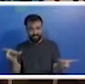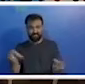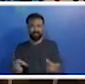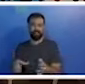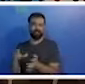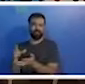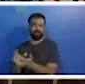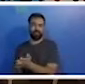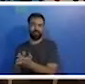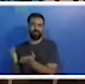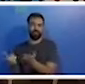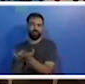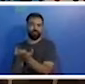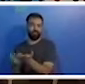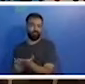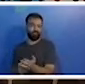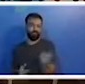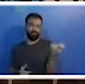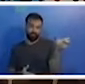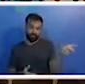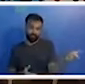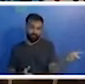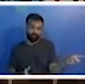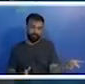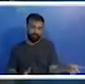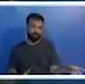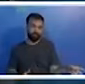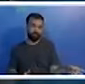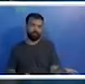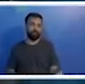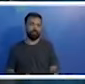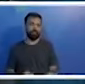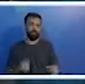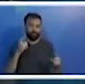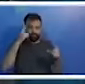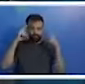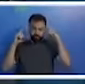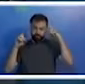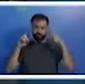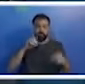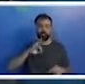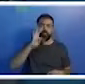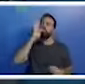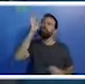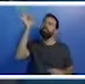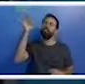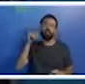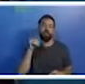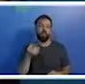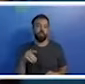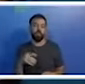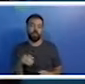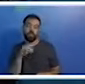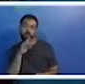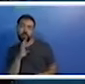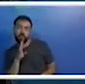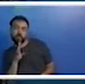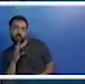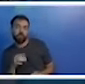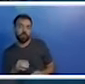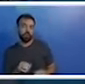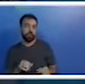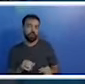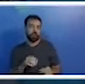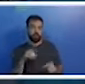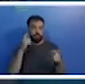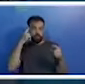apostila lá na página 23 vamos ver o em casa é três Olhem só invenções para o futuro você conheceu várias invenções humanas que